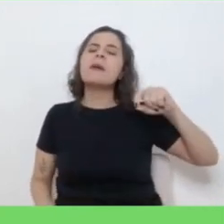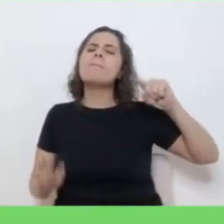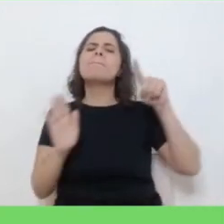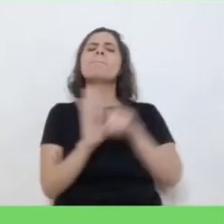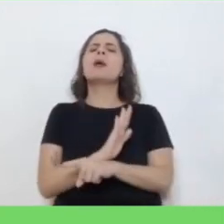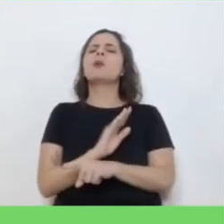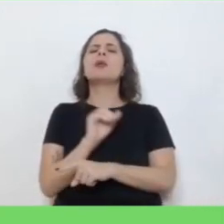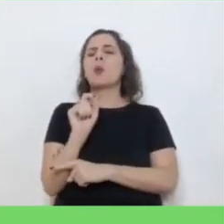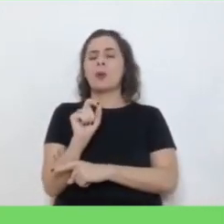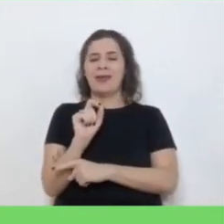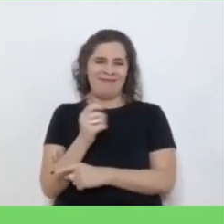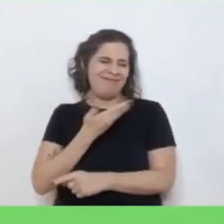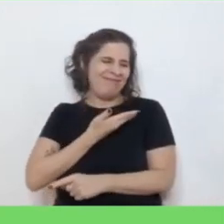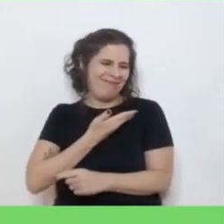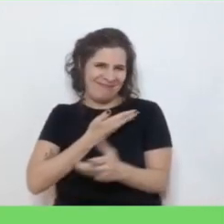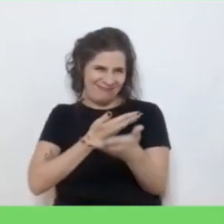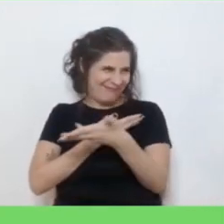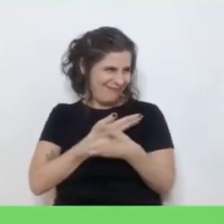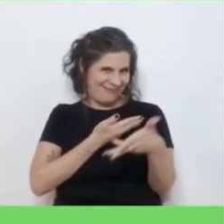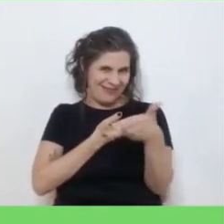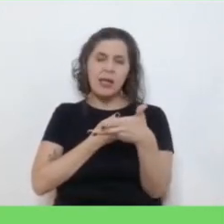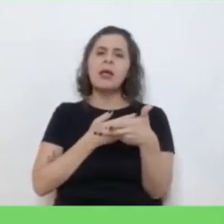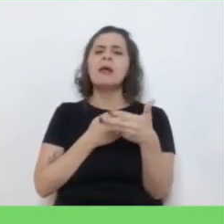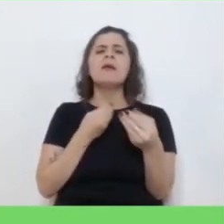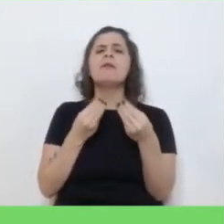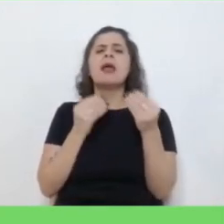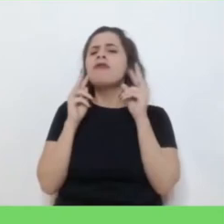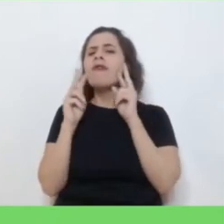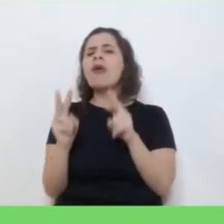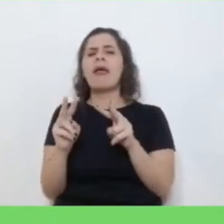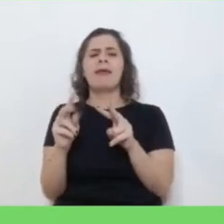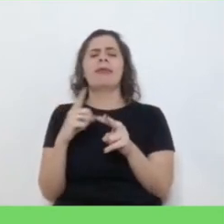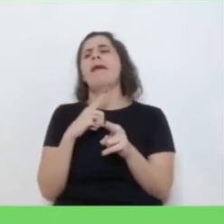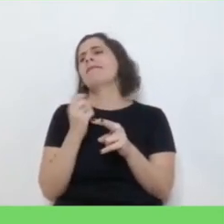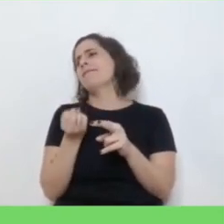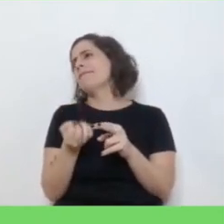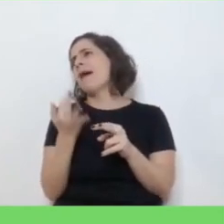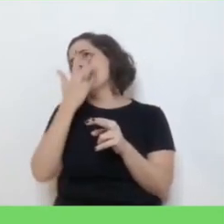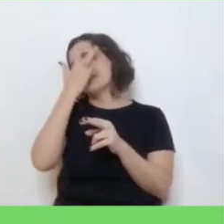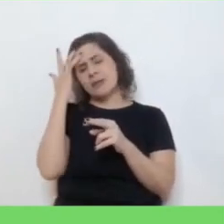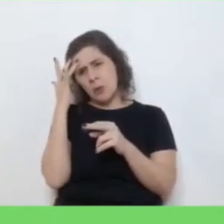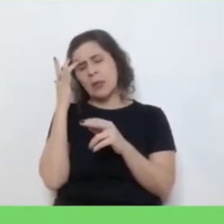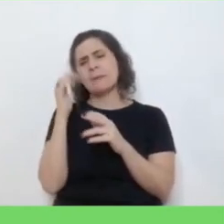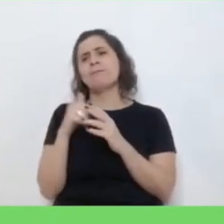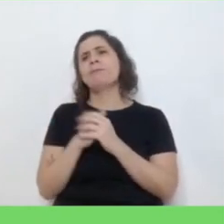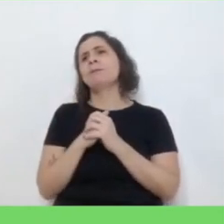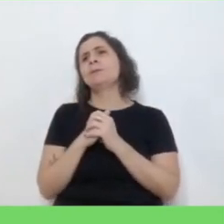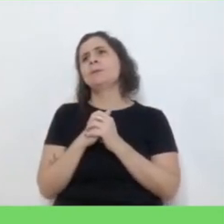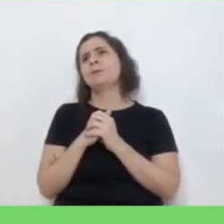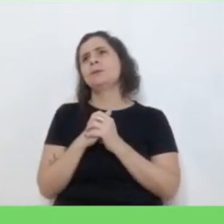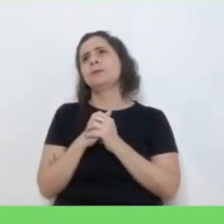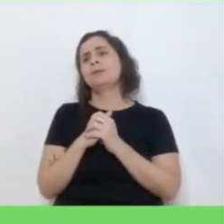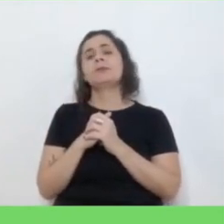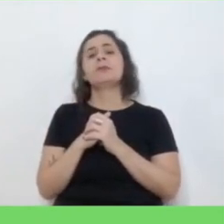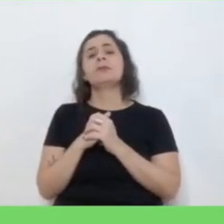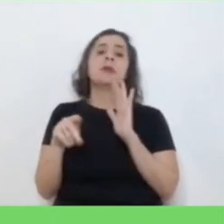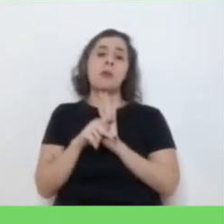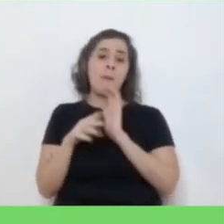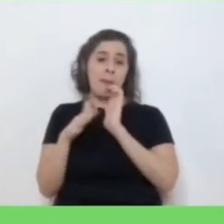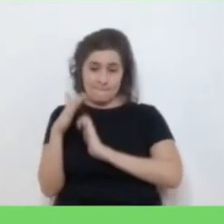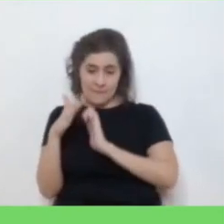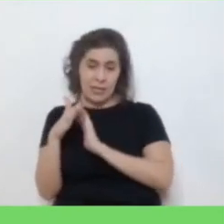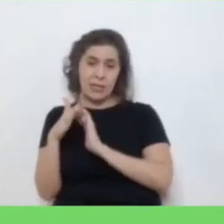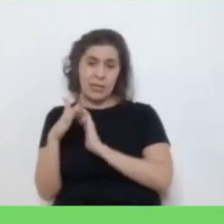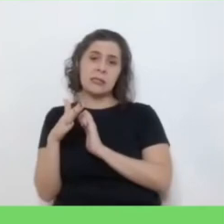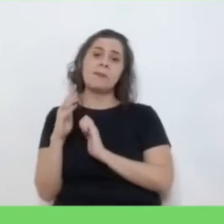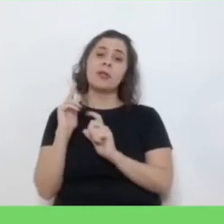coisa aqui para os colegas também, para agitar. A gente vê também uma questão de empresas, estúdios que